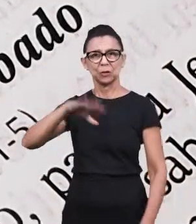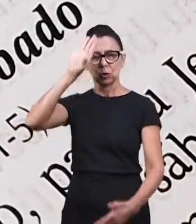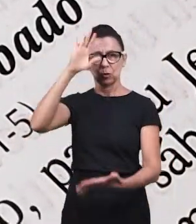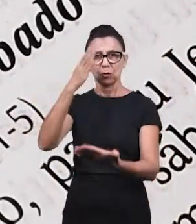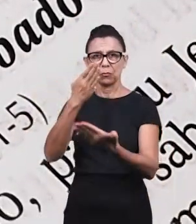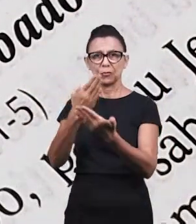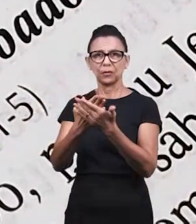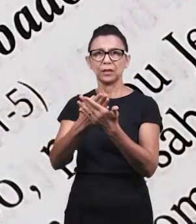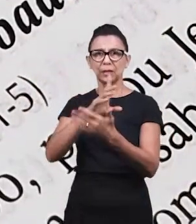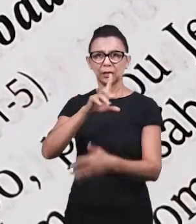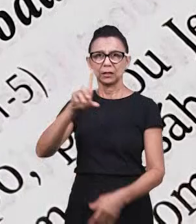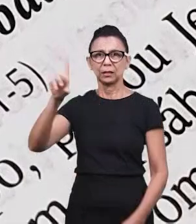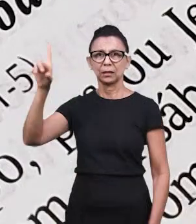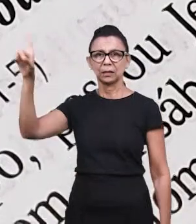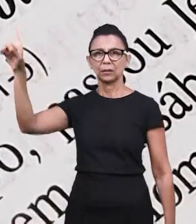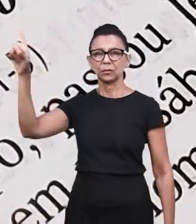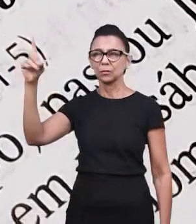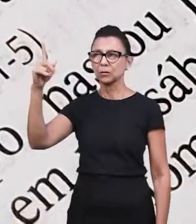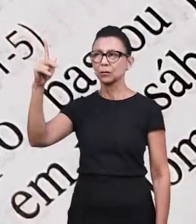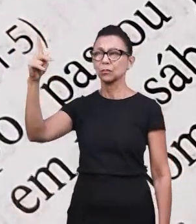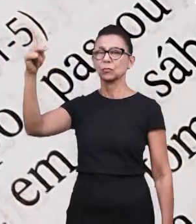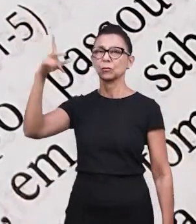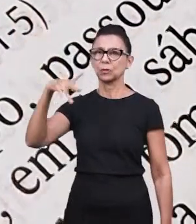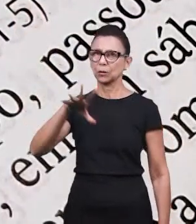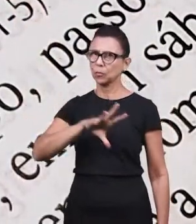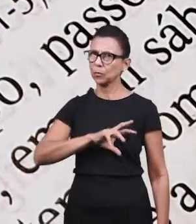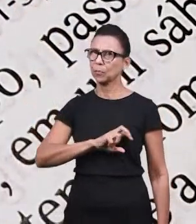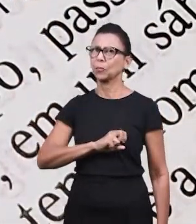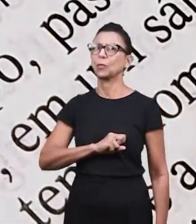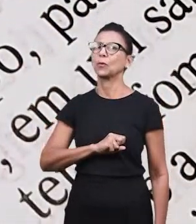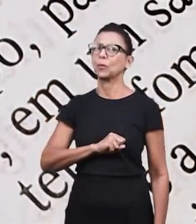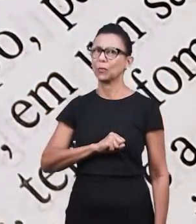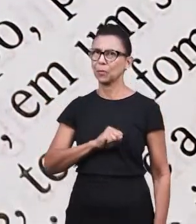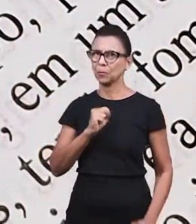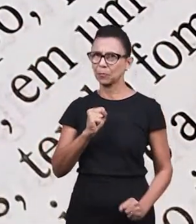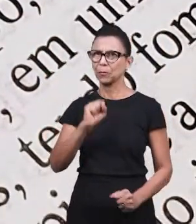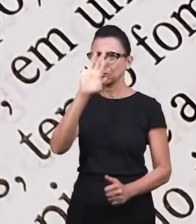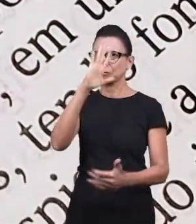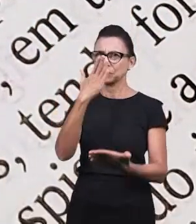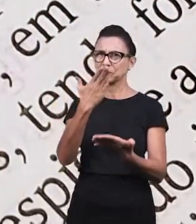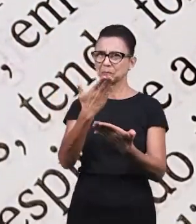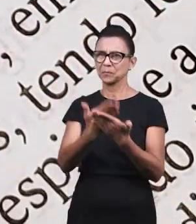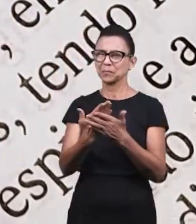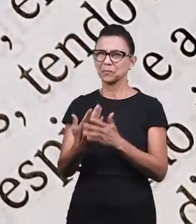espera em Deus, confia somente no seu amor.